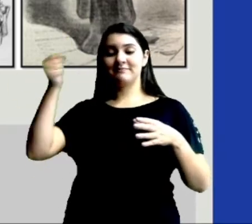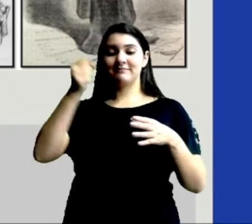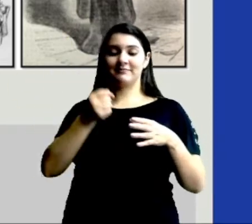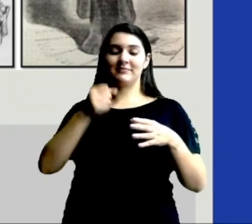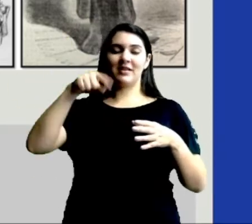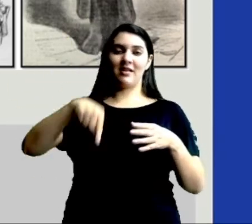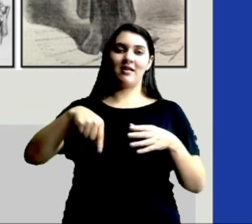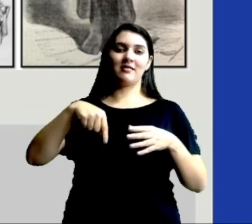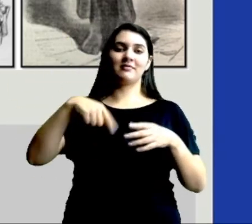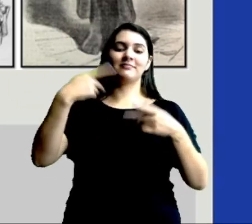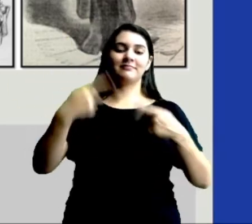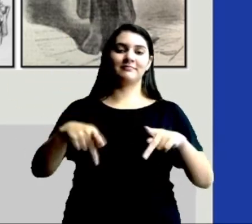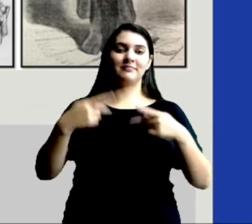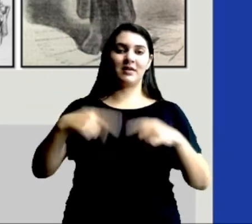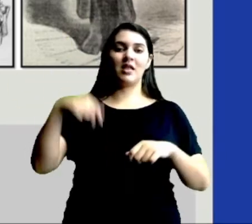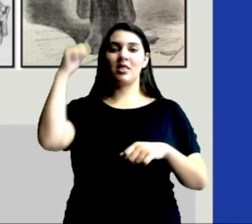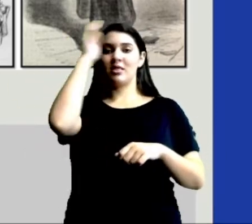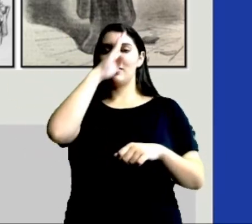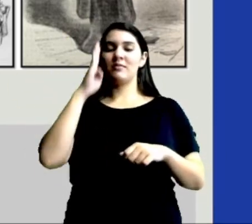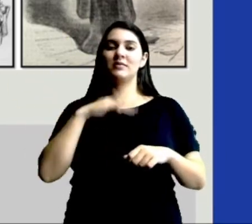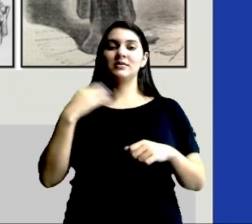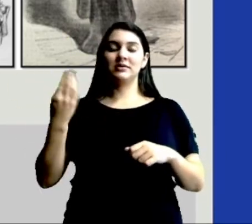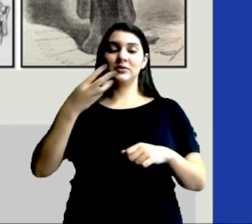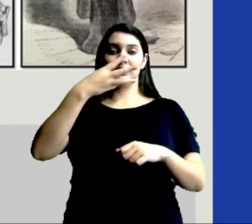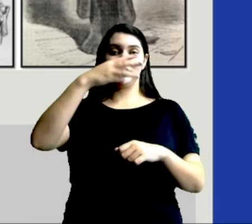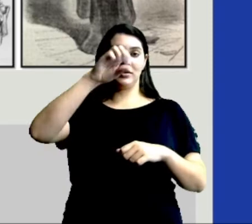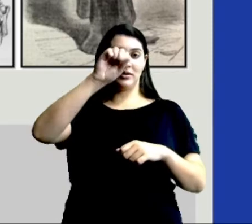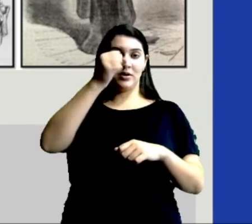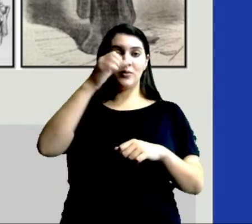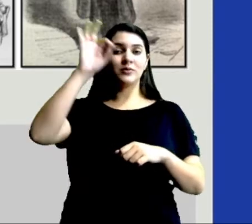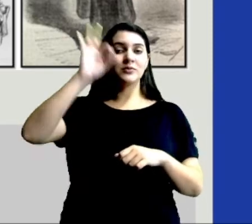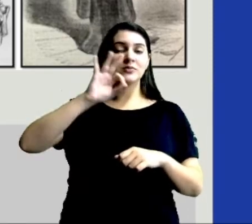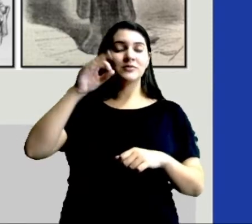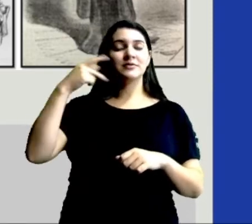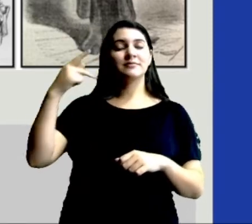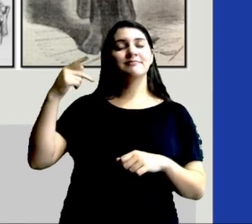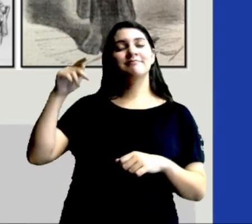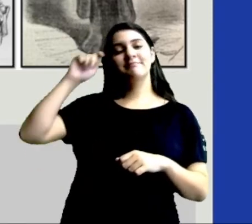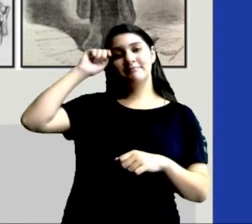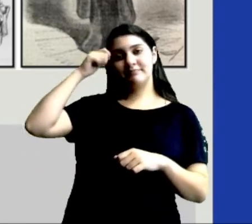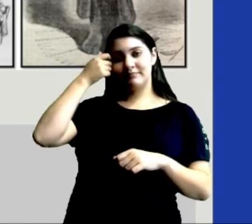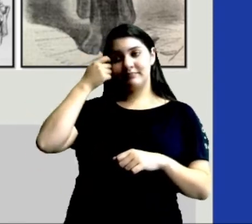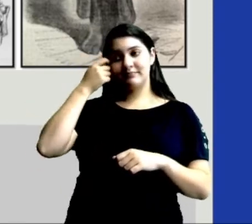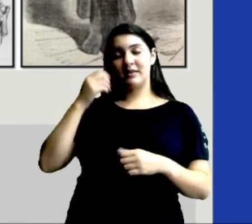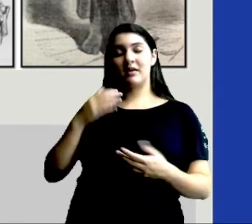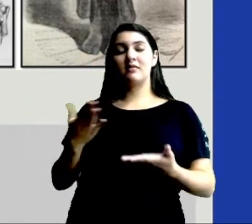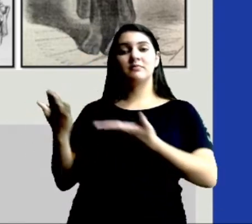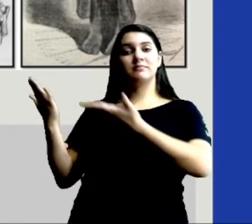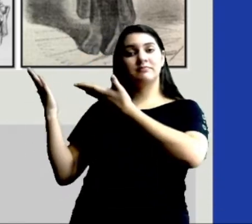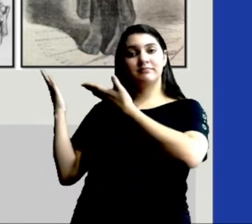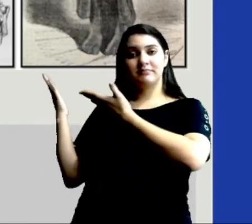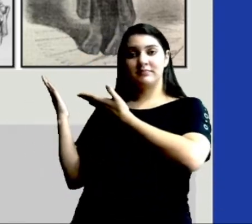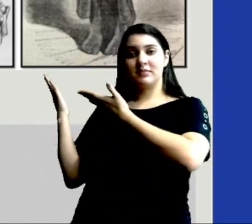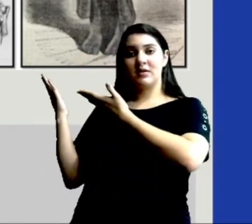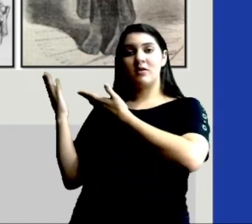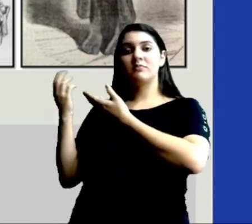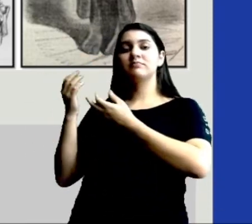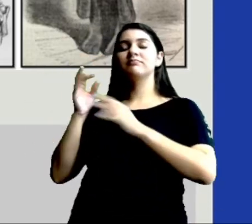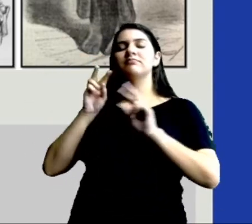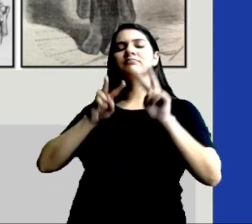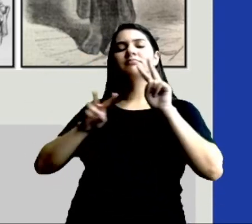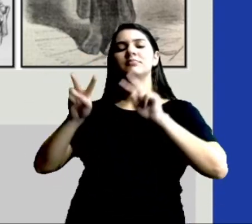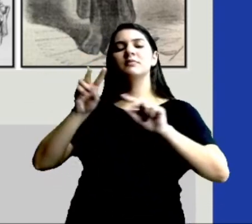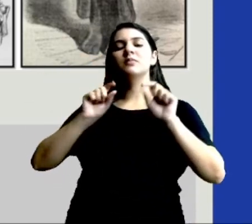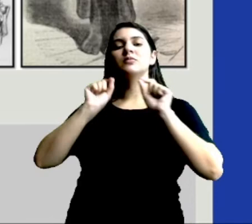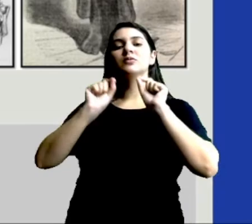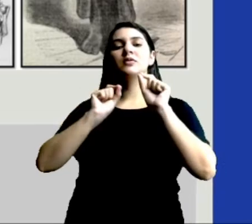estava no nosso país, né? No Brasil, 38% deles. Aqui na imagem a gente pode observar aqui